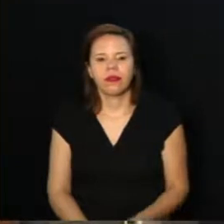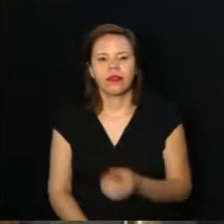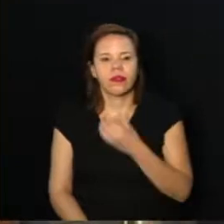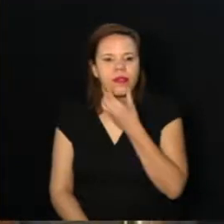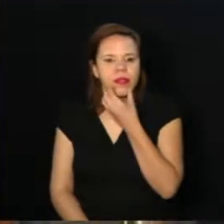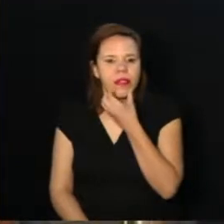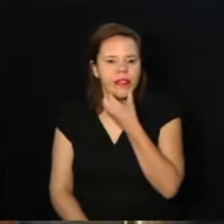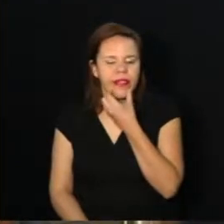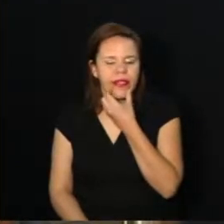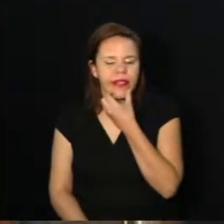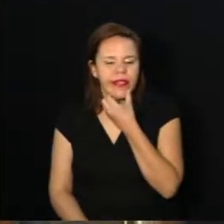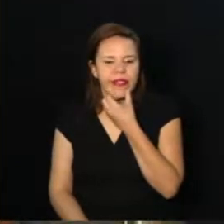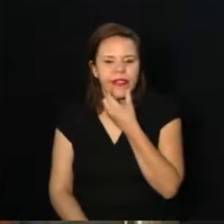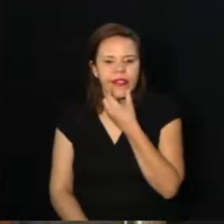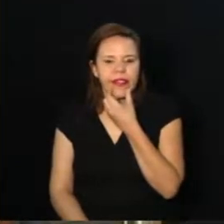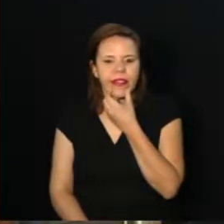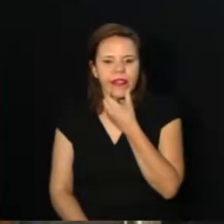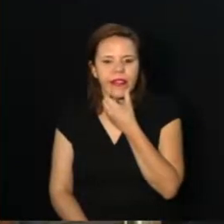Obrigada.